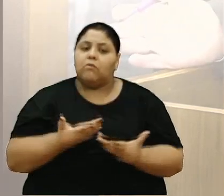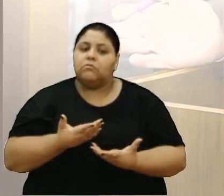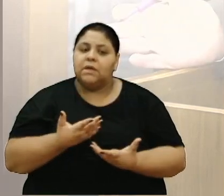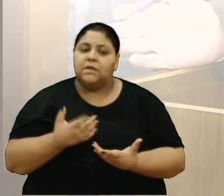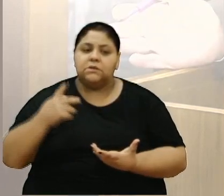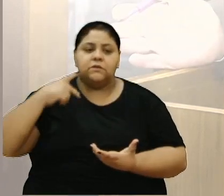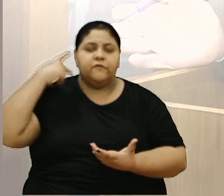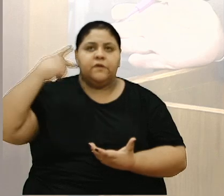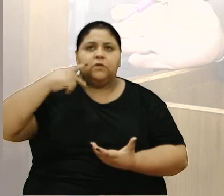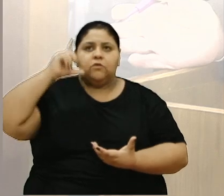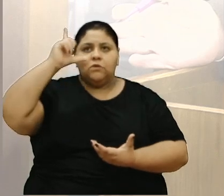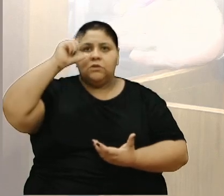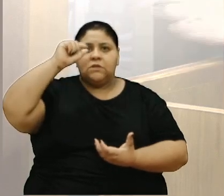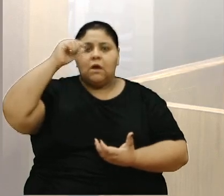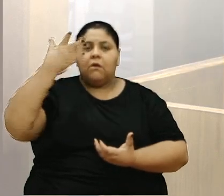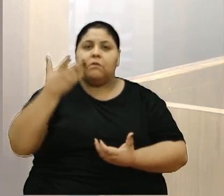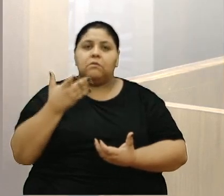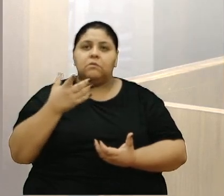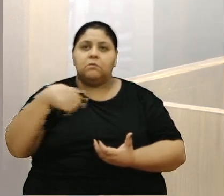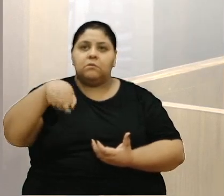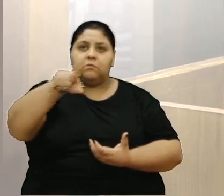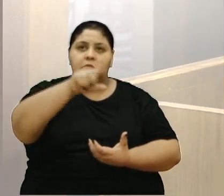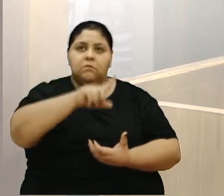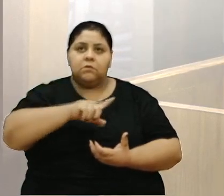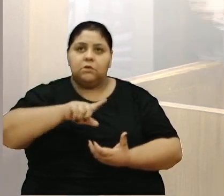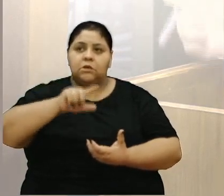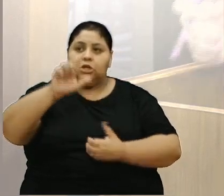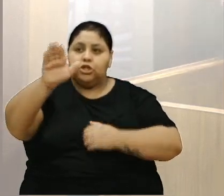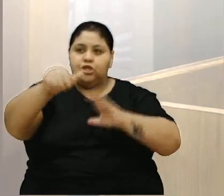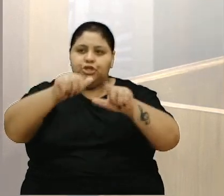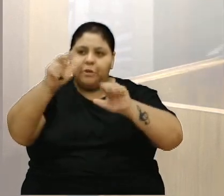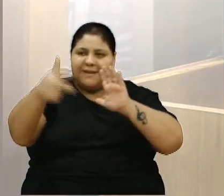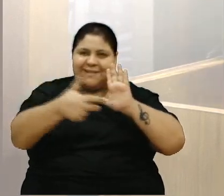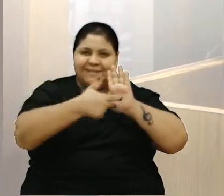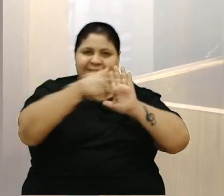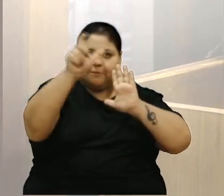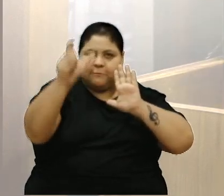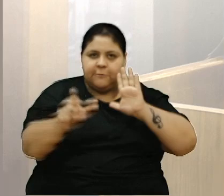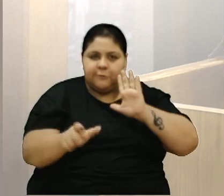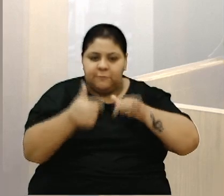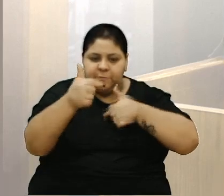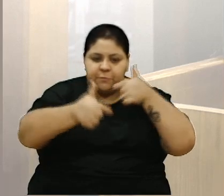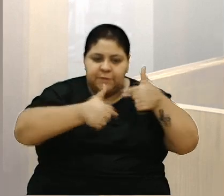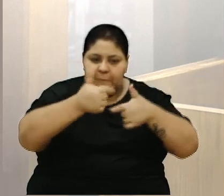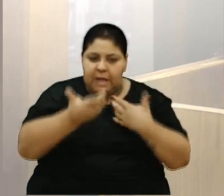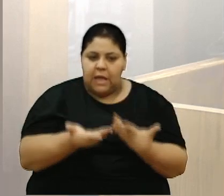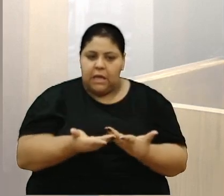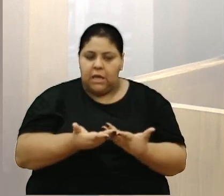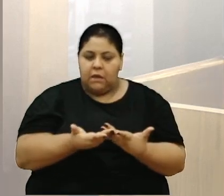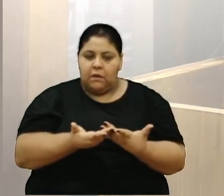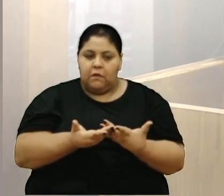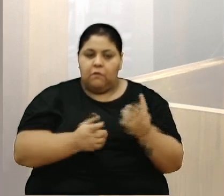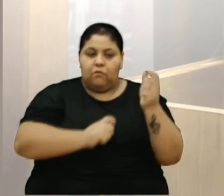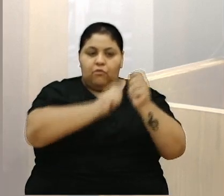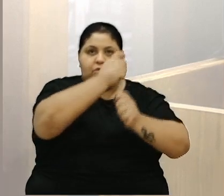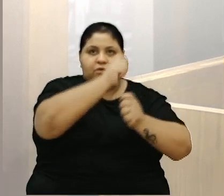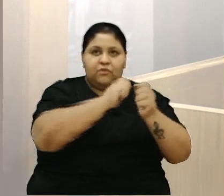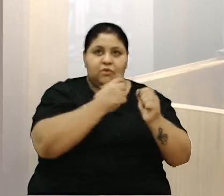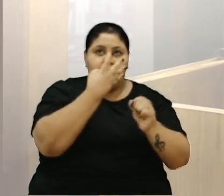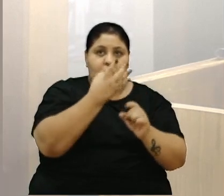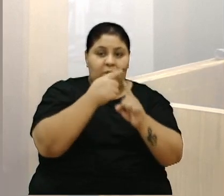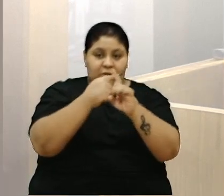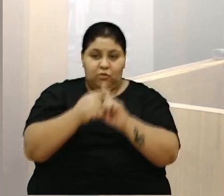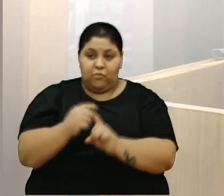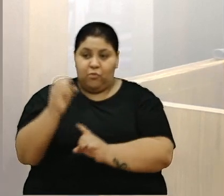Scalco? Que a gente atrai tanta gente para cá, tanto trabalho, indústria 4.0,